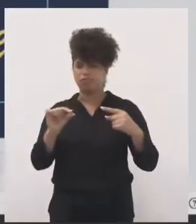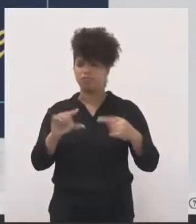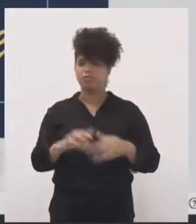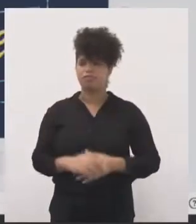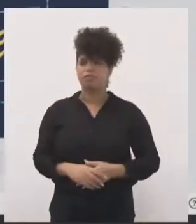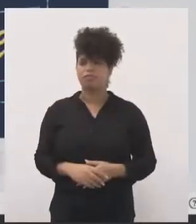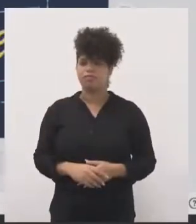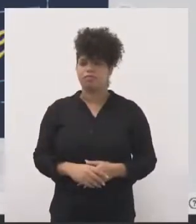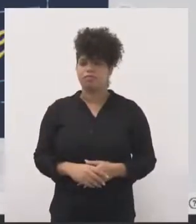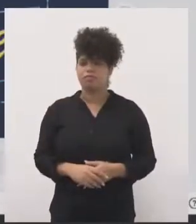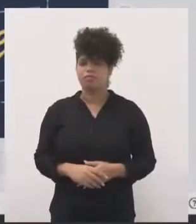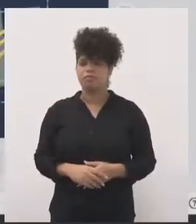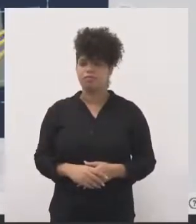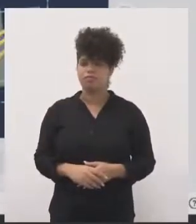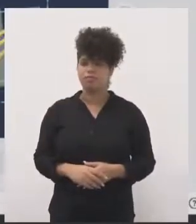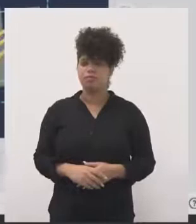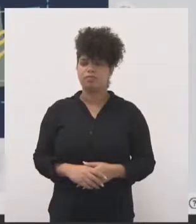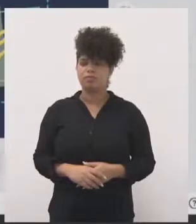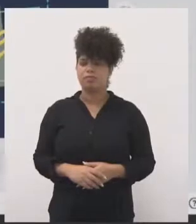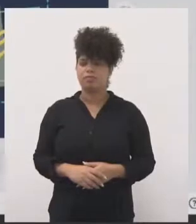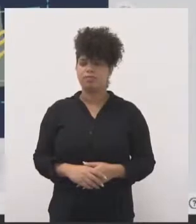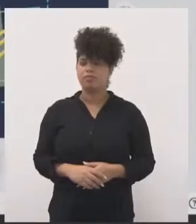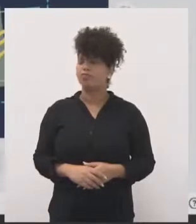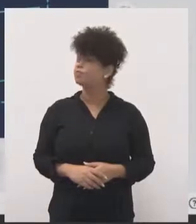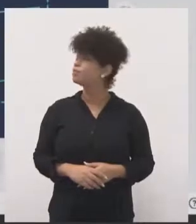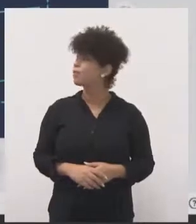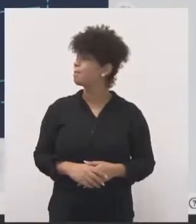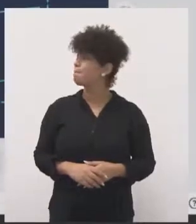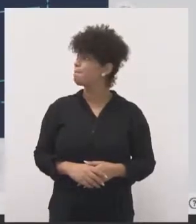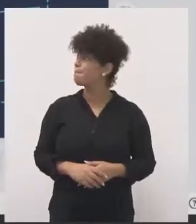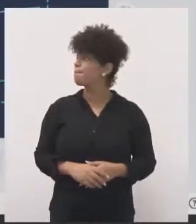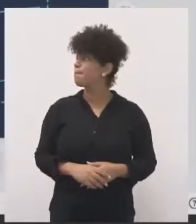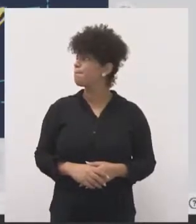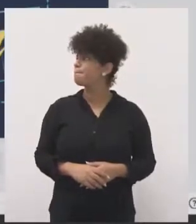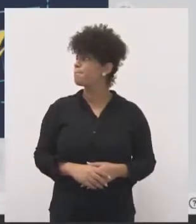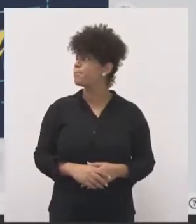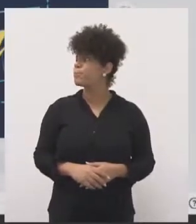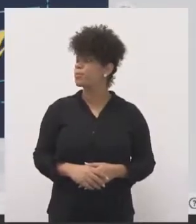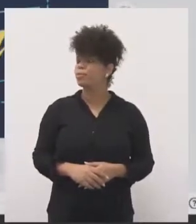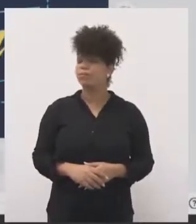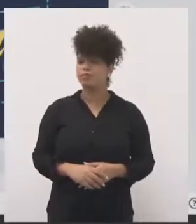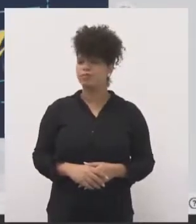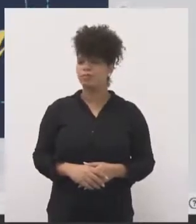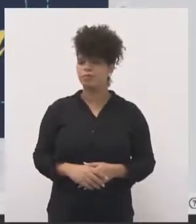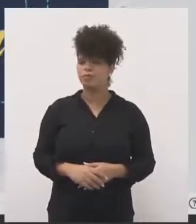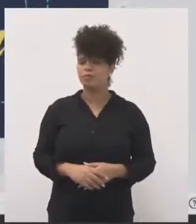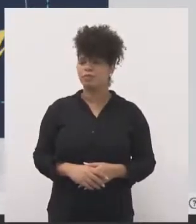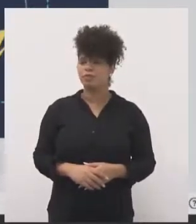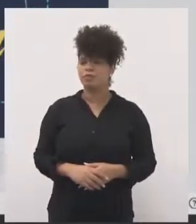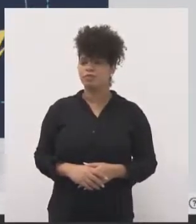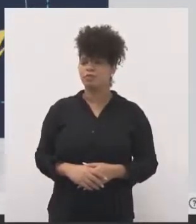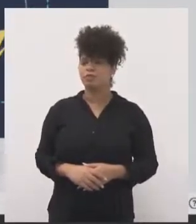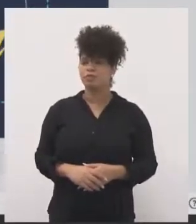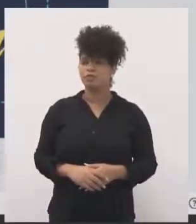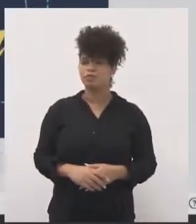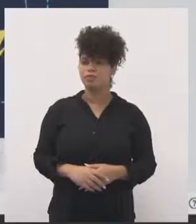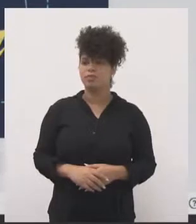usar, trocar aqui, né? Então, eu tenho alguns